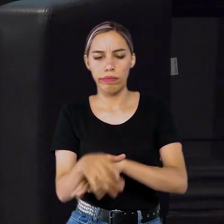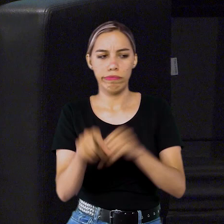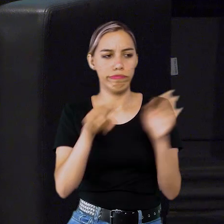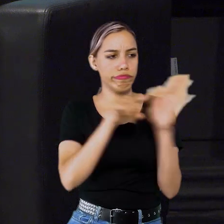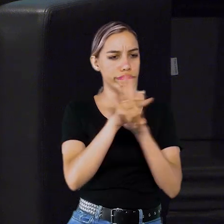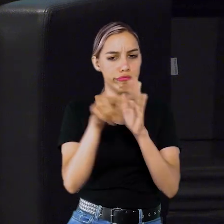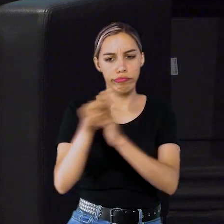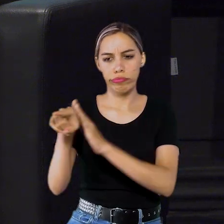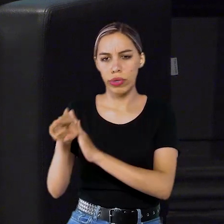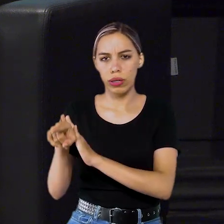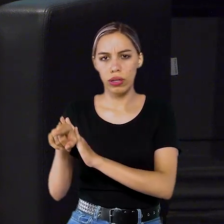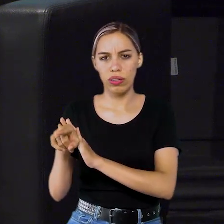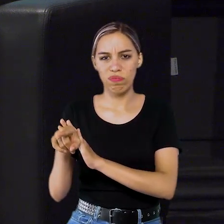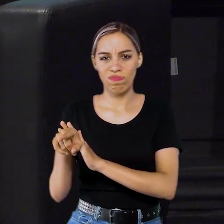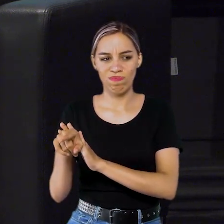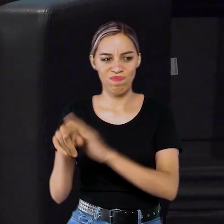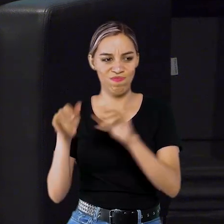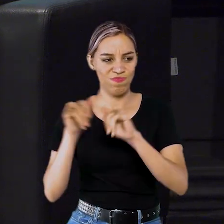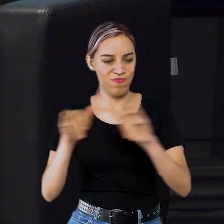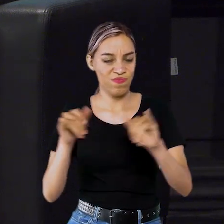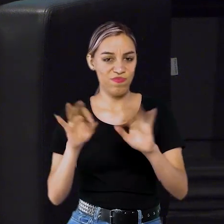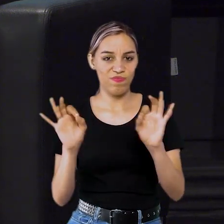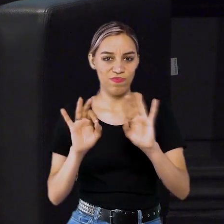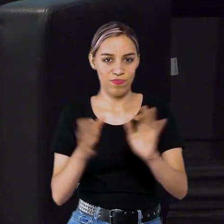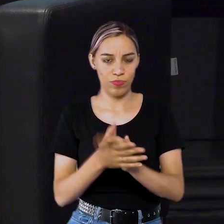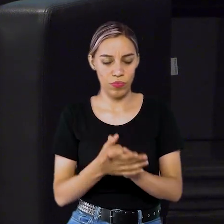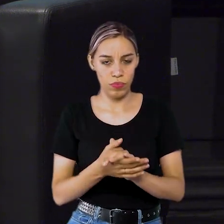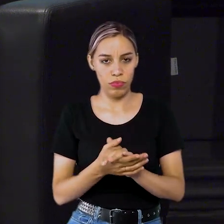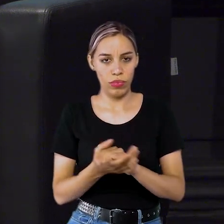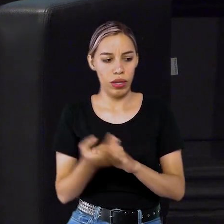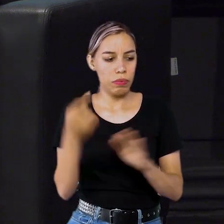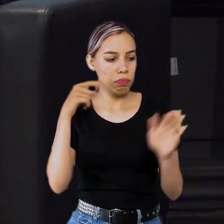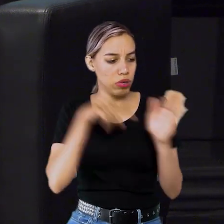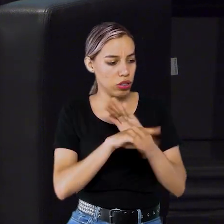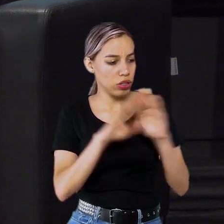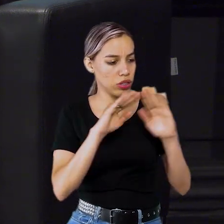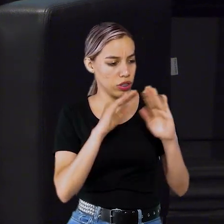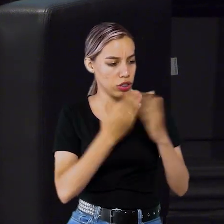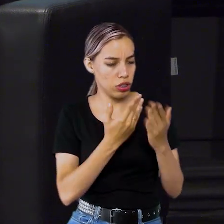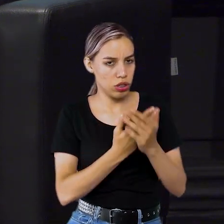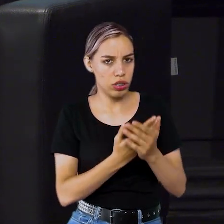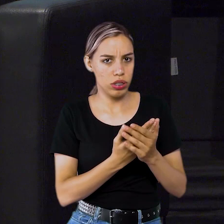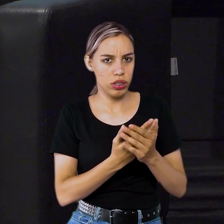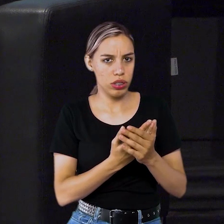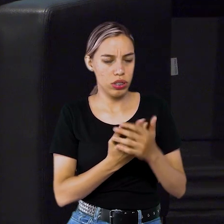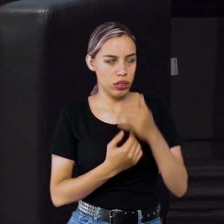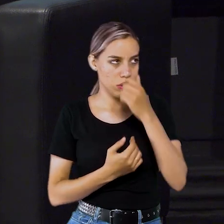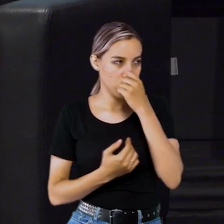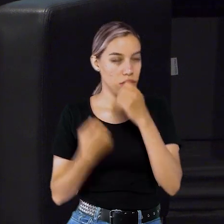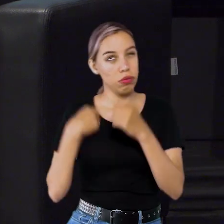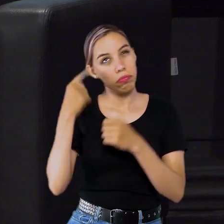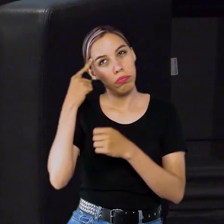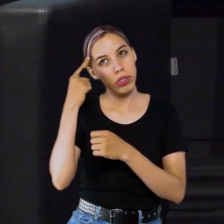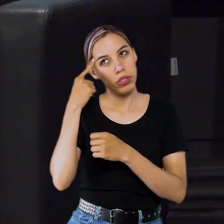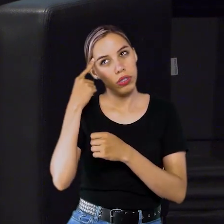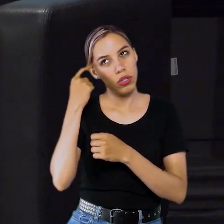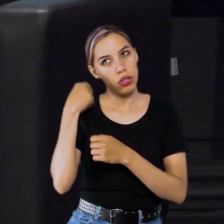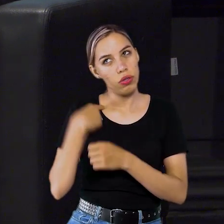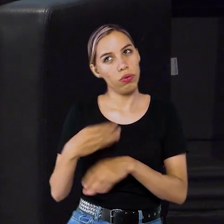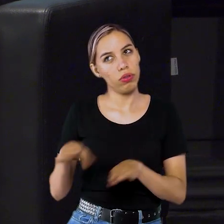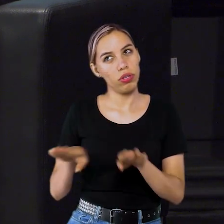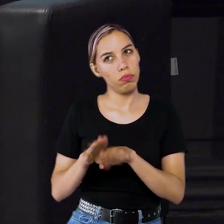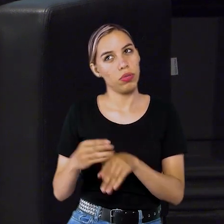O Ailton está sendo lido? Né? Porque, às vezes, é isso, querendo ou não, às vezes eu penso, será que eu não vivo também numa bolha?